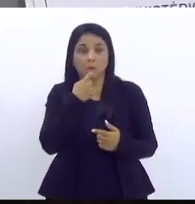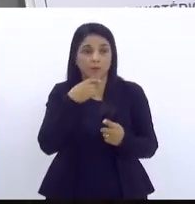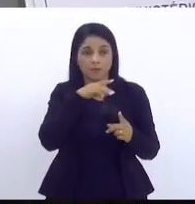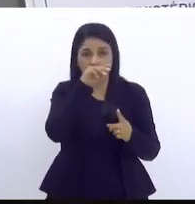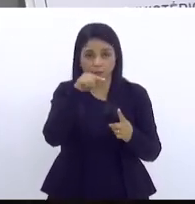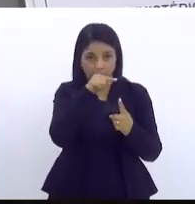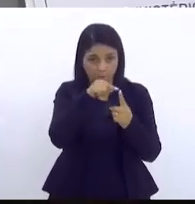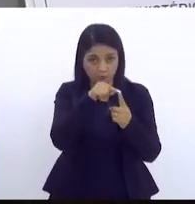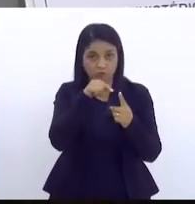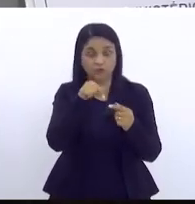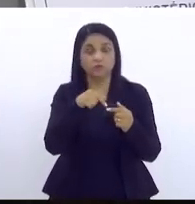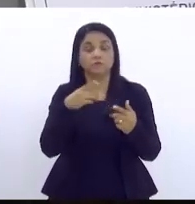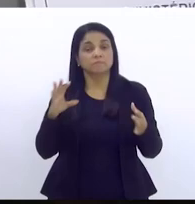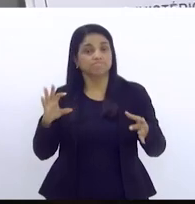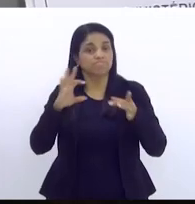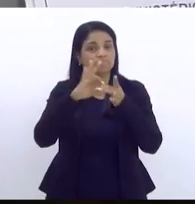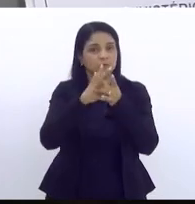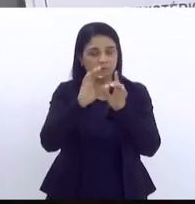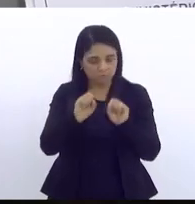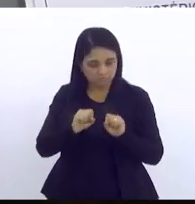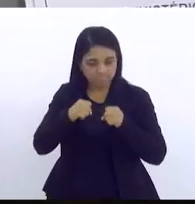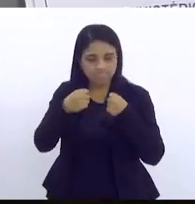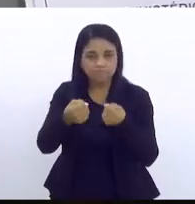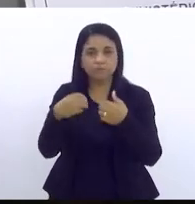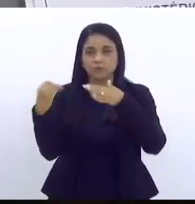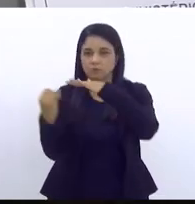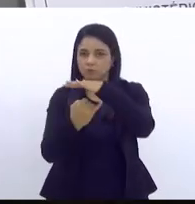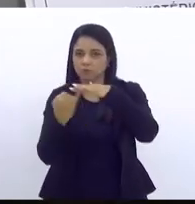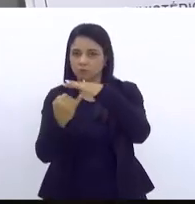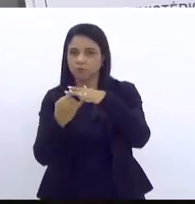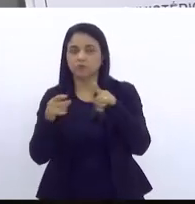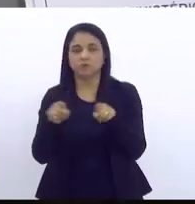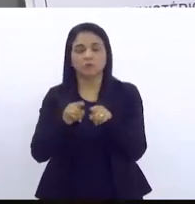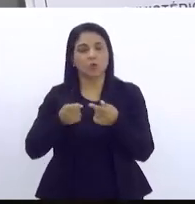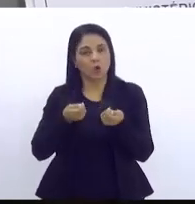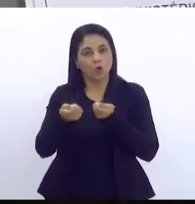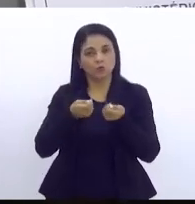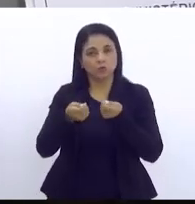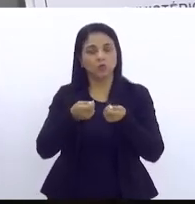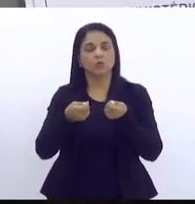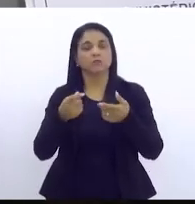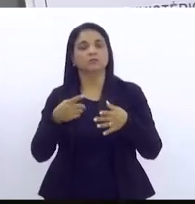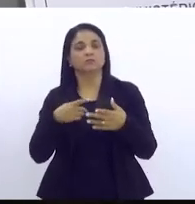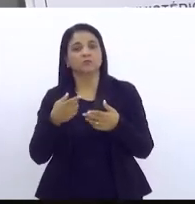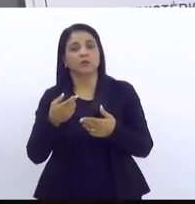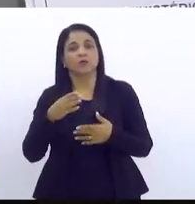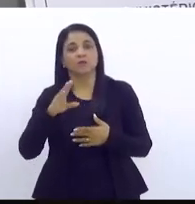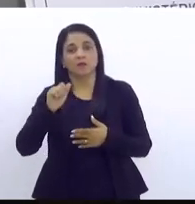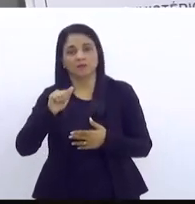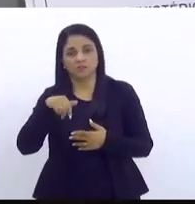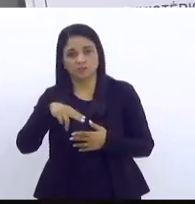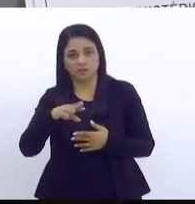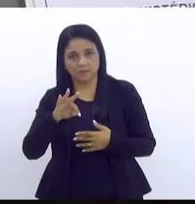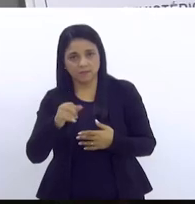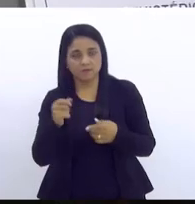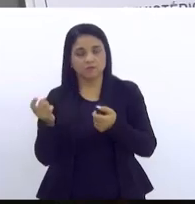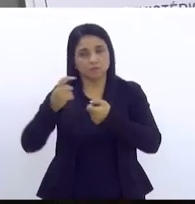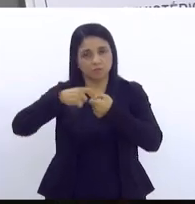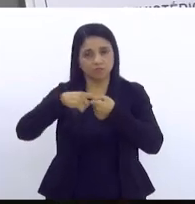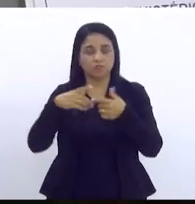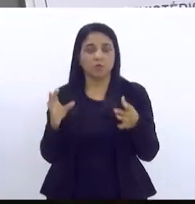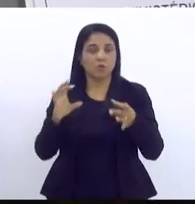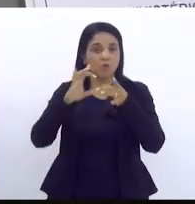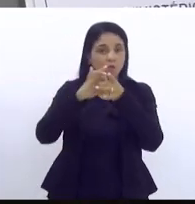se houver uma união de esforços né dos órgãos públicos envolvidos dos órgãos de controle envolvido das concessionárias ah da população a questão da